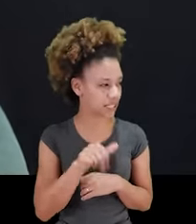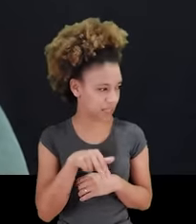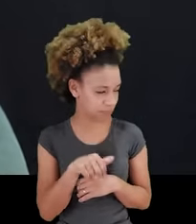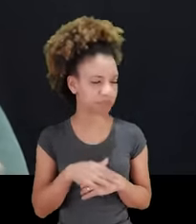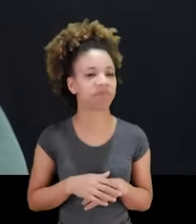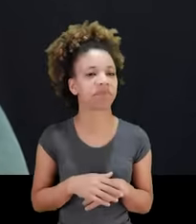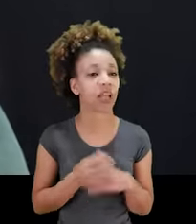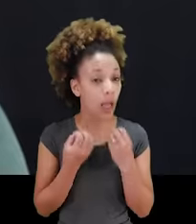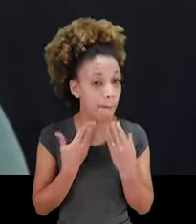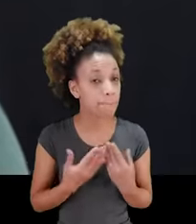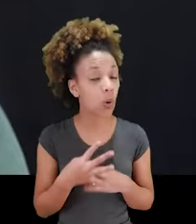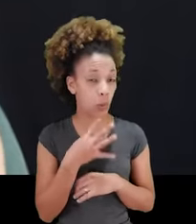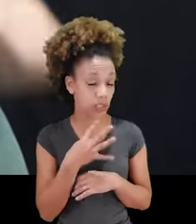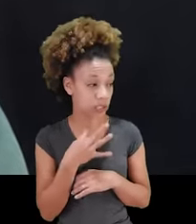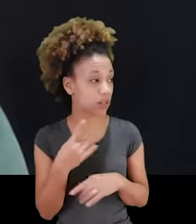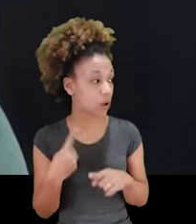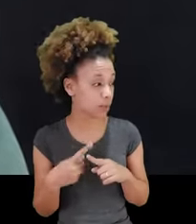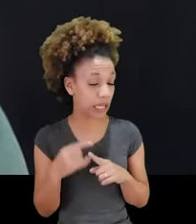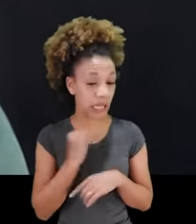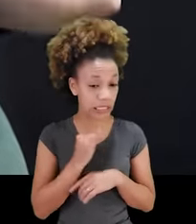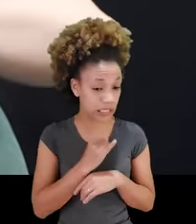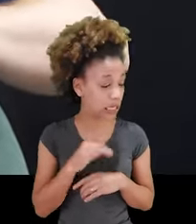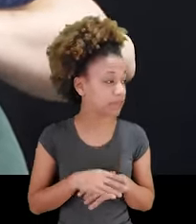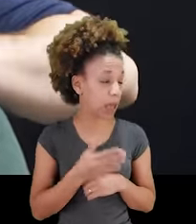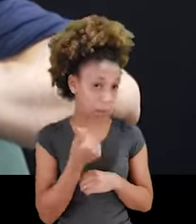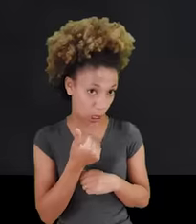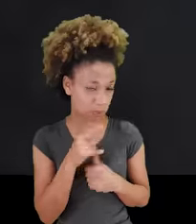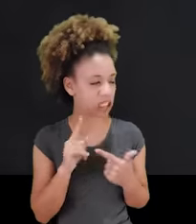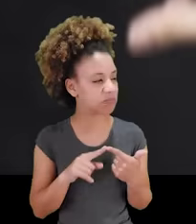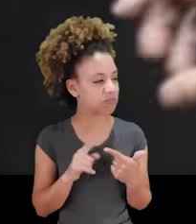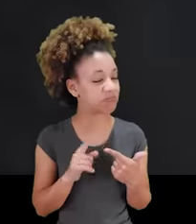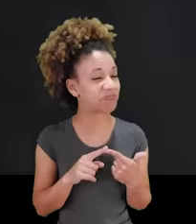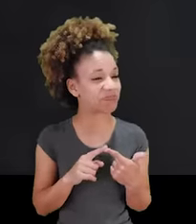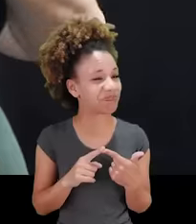fala, é muito bom como a gente é conhecido, né? Porque a Itália é conhecida pela comida.